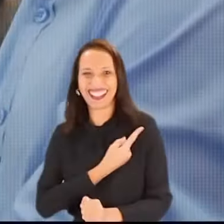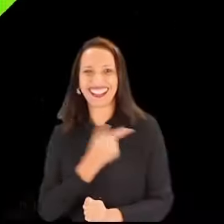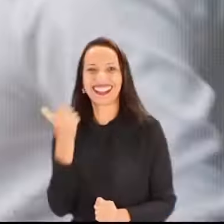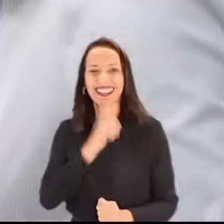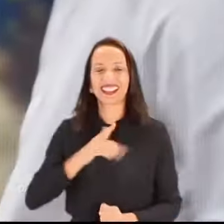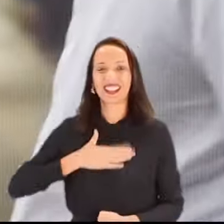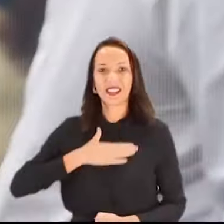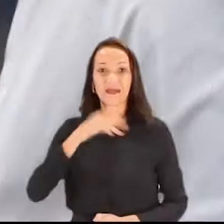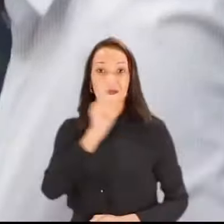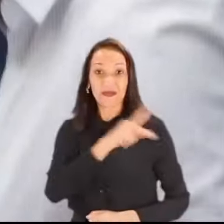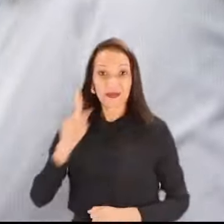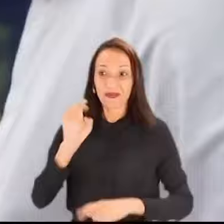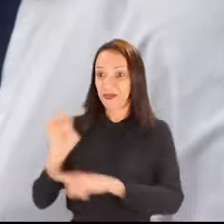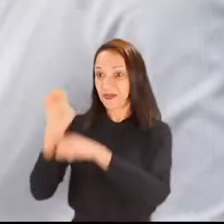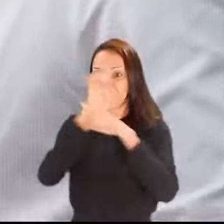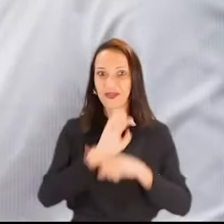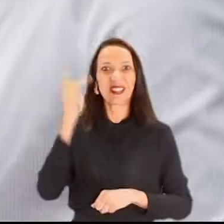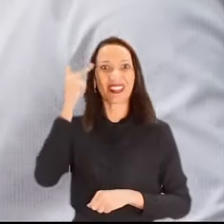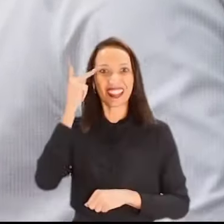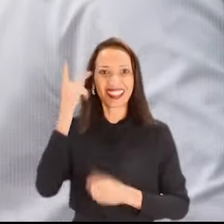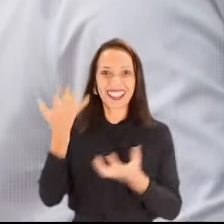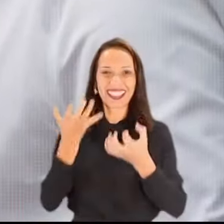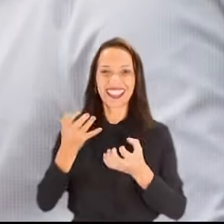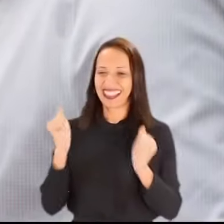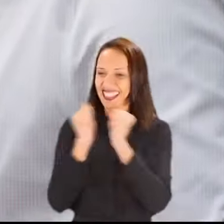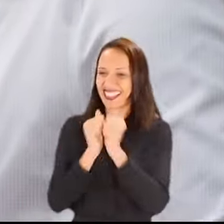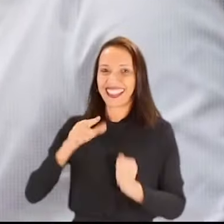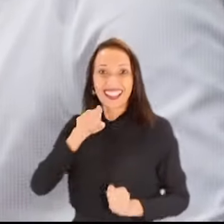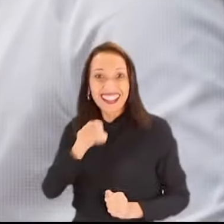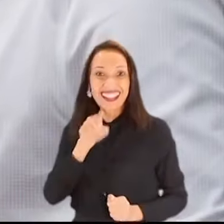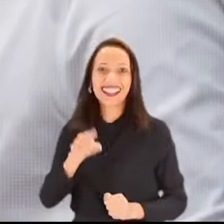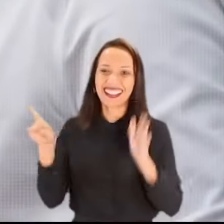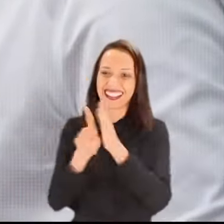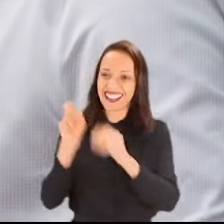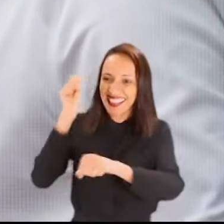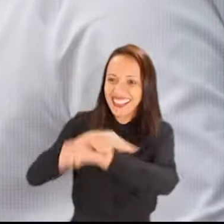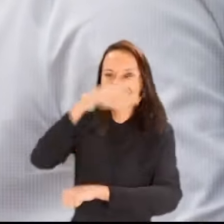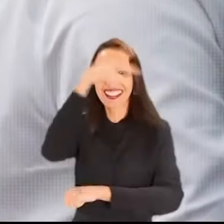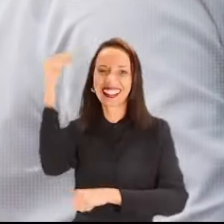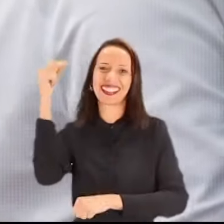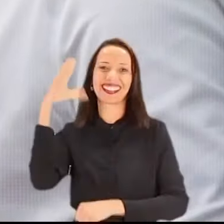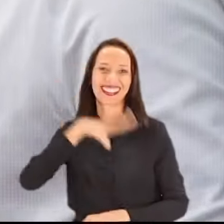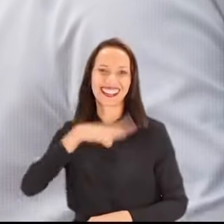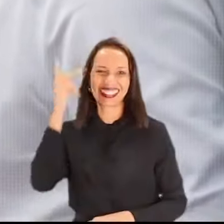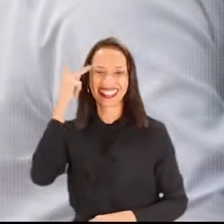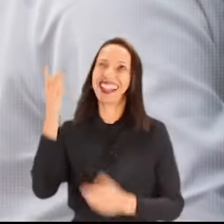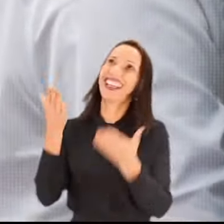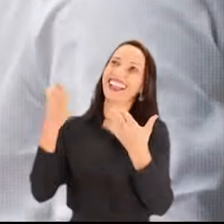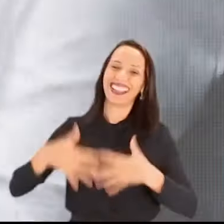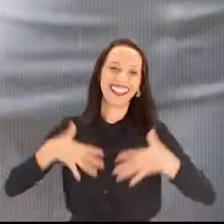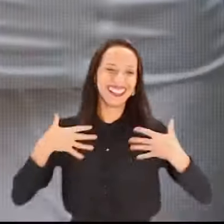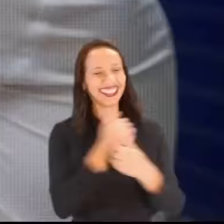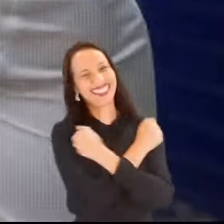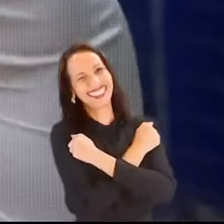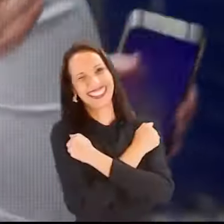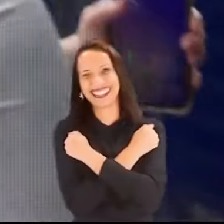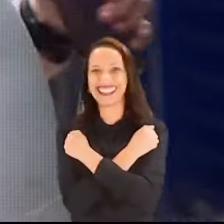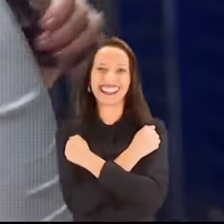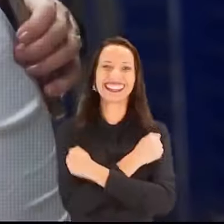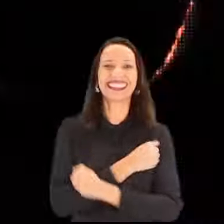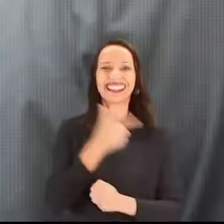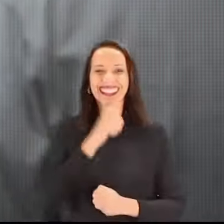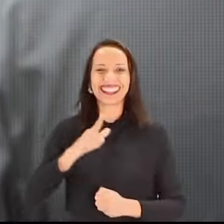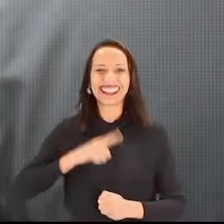essa é nossa. Como professora do estado, eu quero você ver você pela prefeitura dessa cidade. Oh, que honra. Me dá um